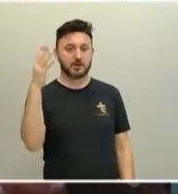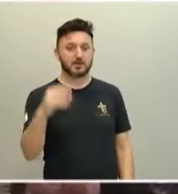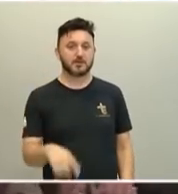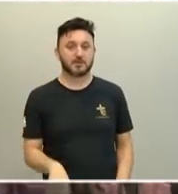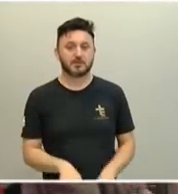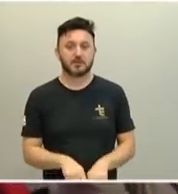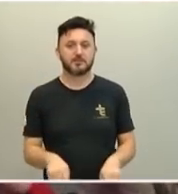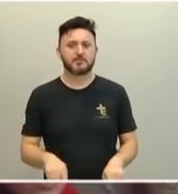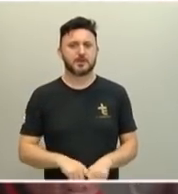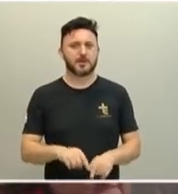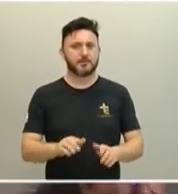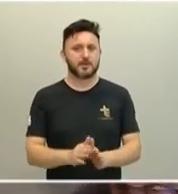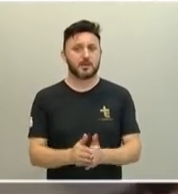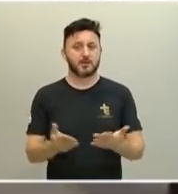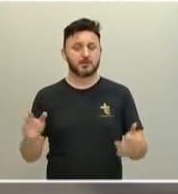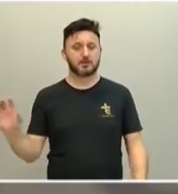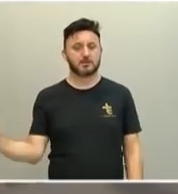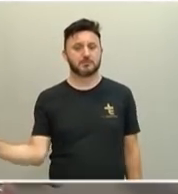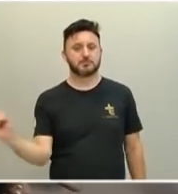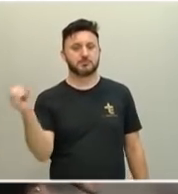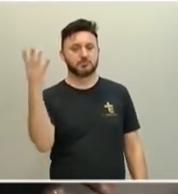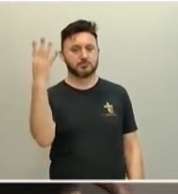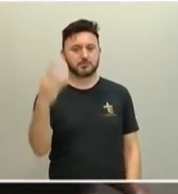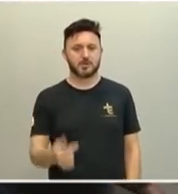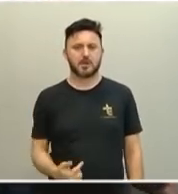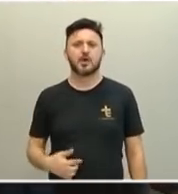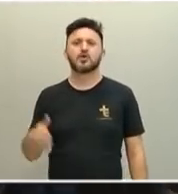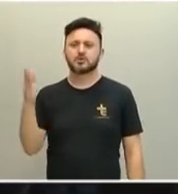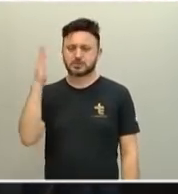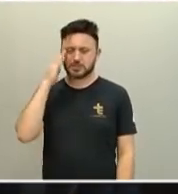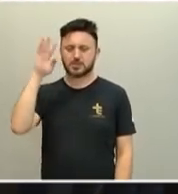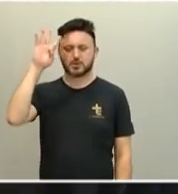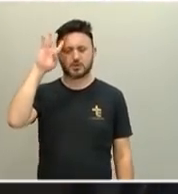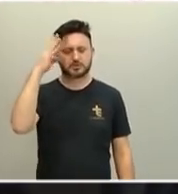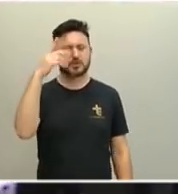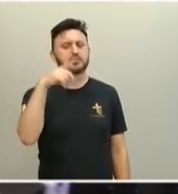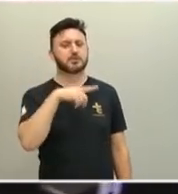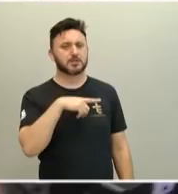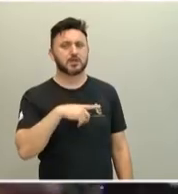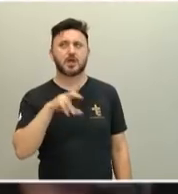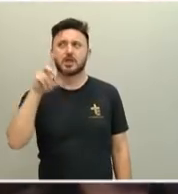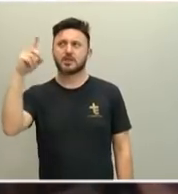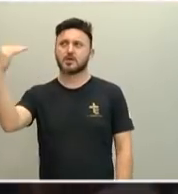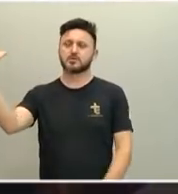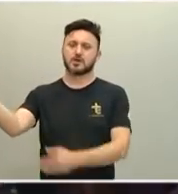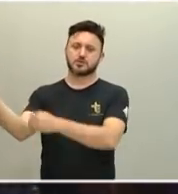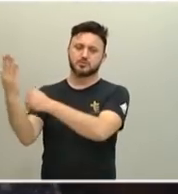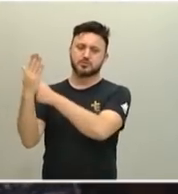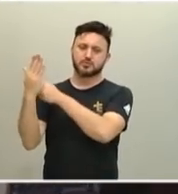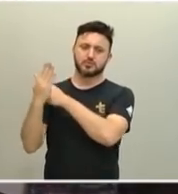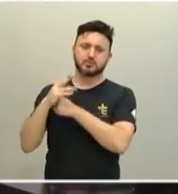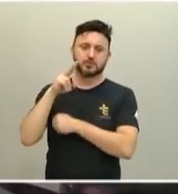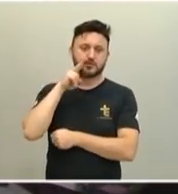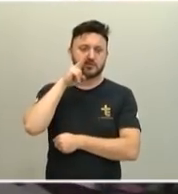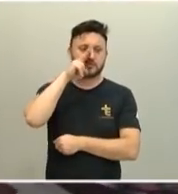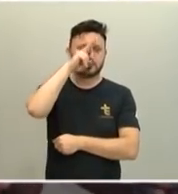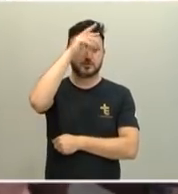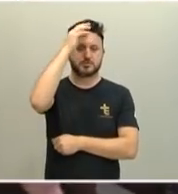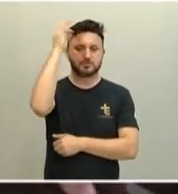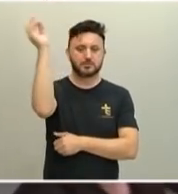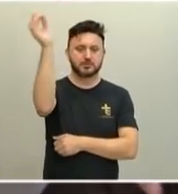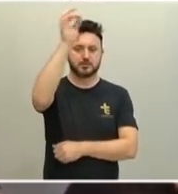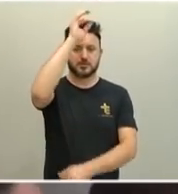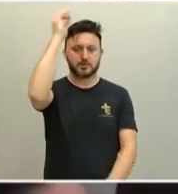levantar. Eu sei que tem como, é só Deus agir. A força do Espírito